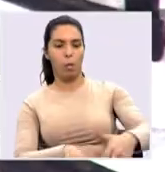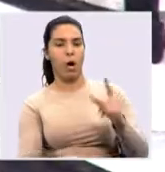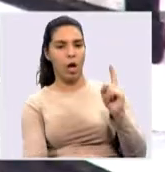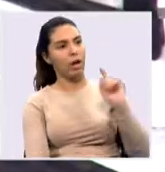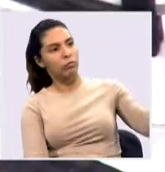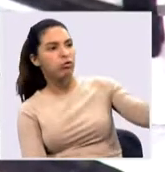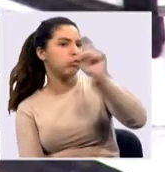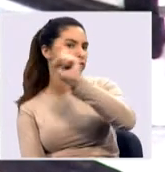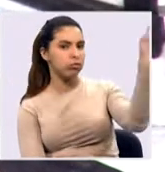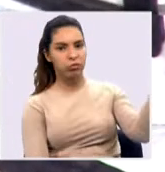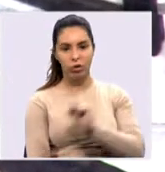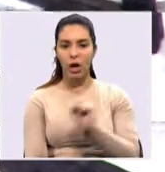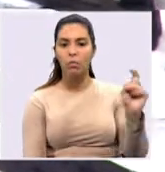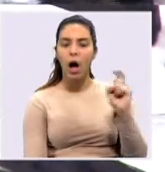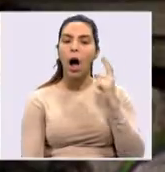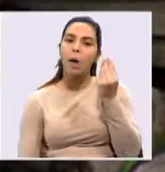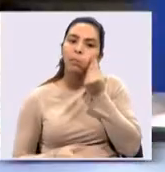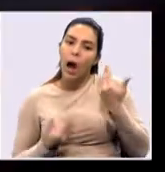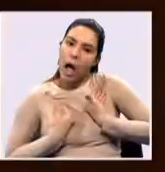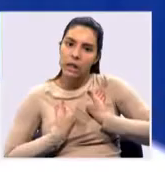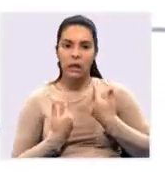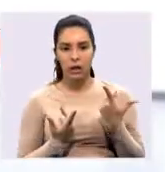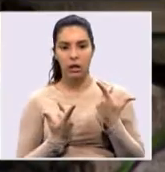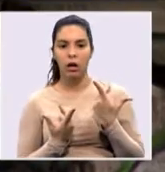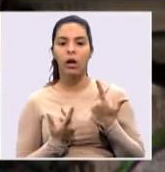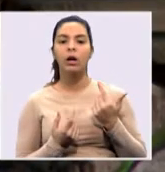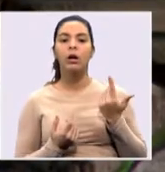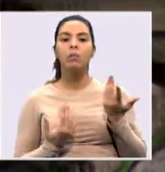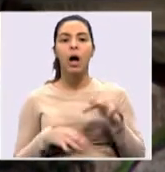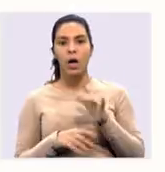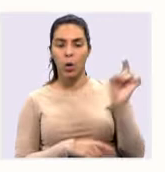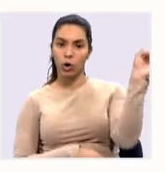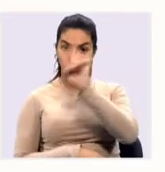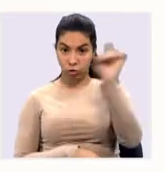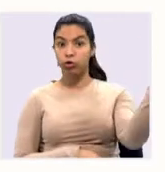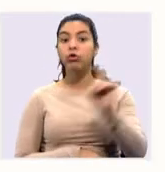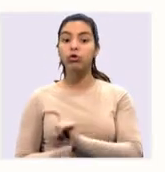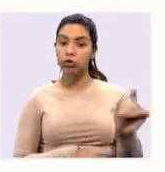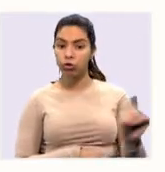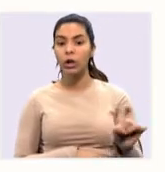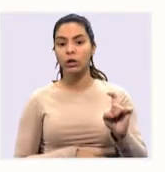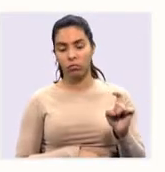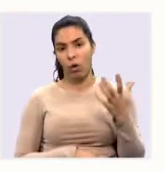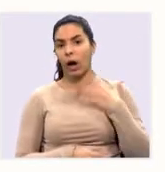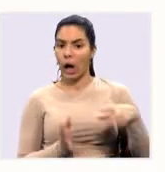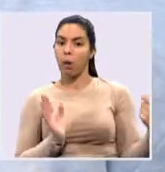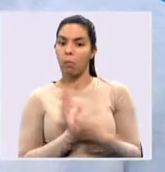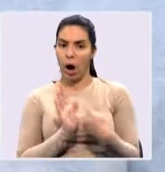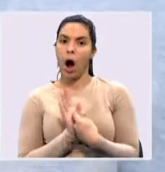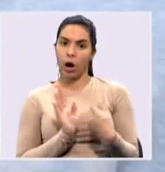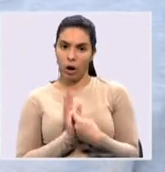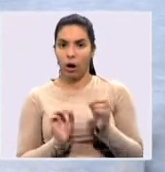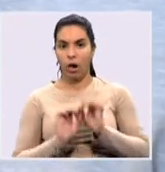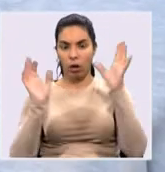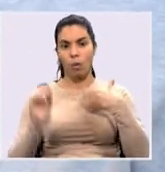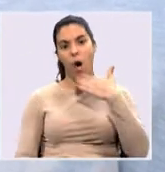rua, não vale a pena, na minha opinião. E acho que deve manter, porque a essência está aí, ok? Agora, sim, eu se faço grafite, claro que quero